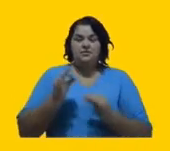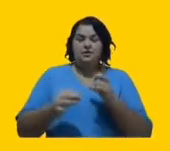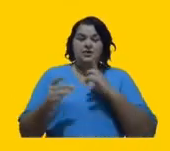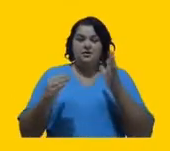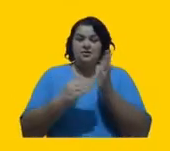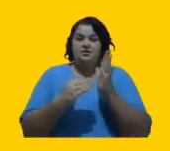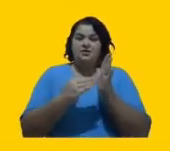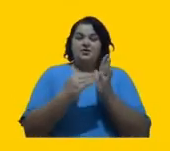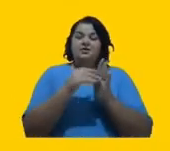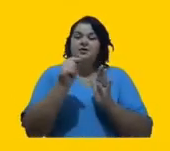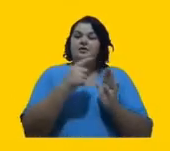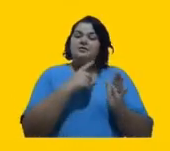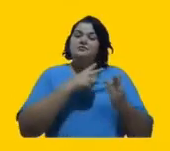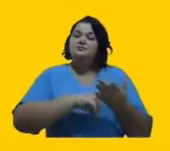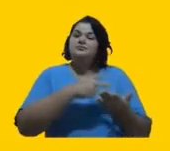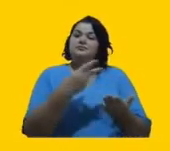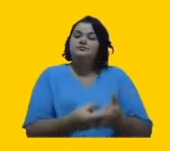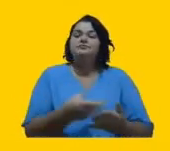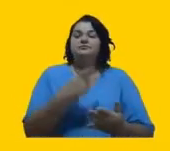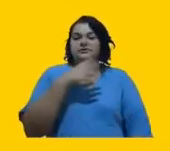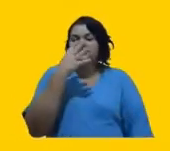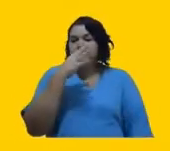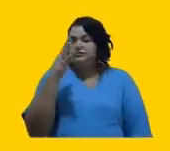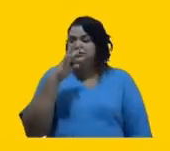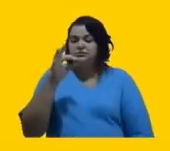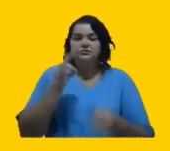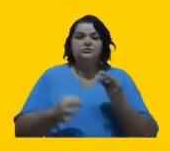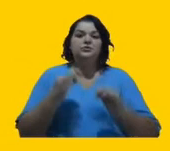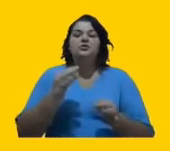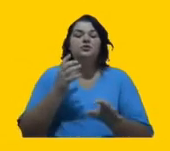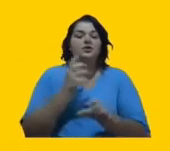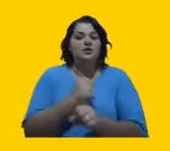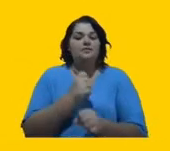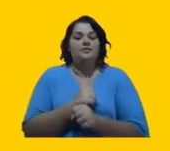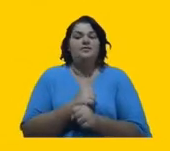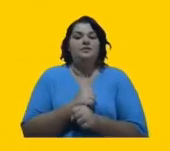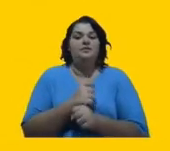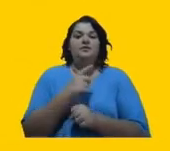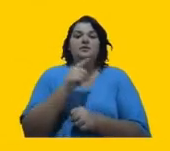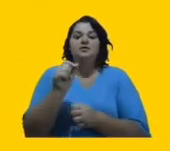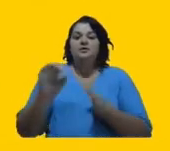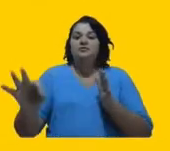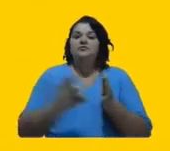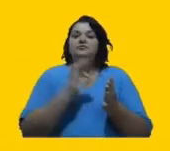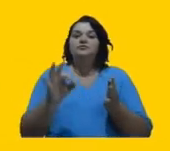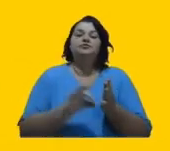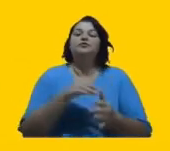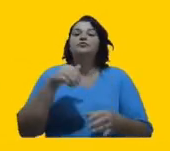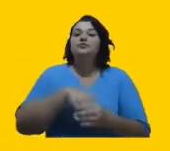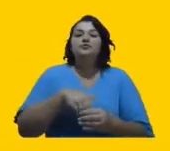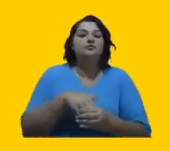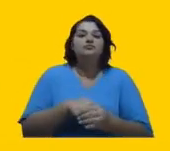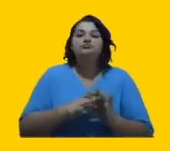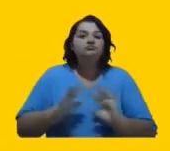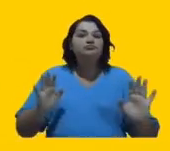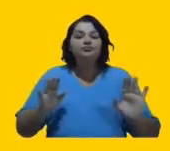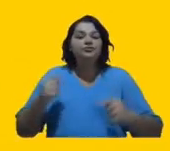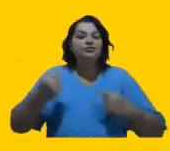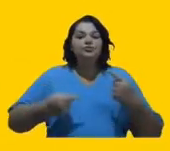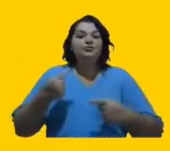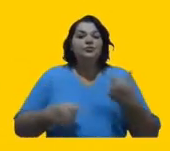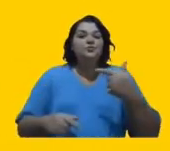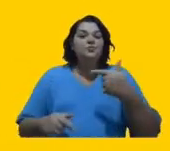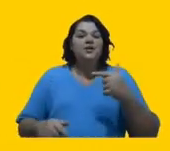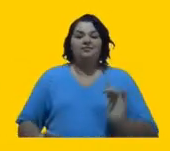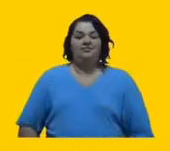modalidade assíncrona de julgamento, onde os ministros vão lá apenas e registram seus votos no sistema, sem discussão no plenário.